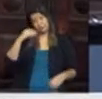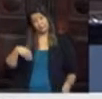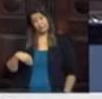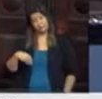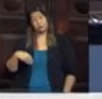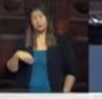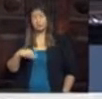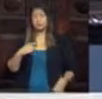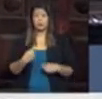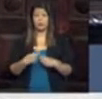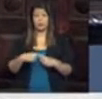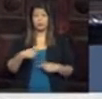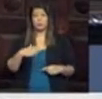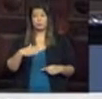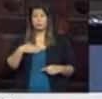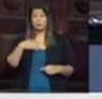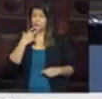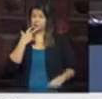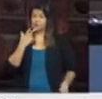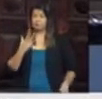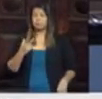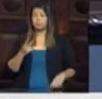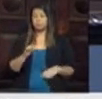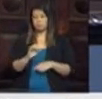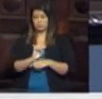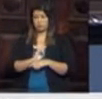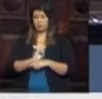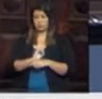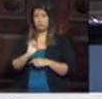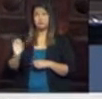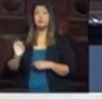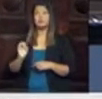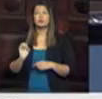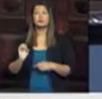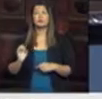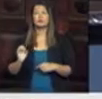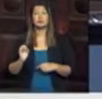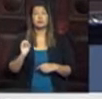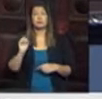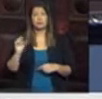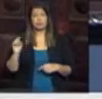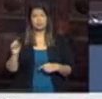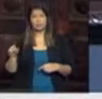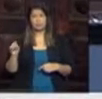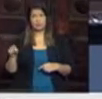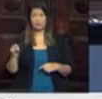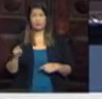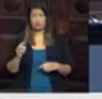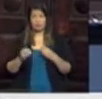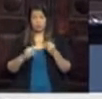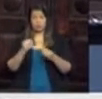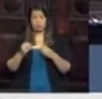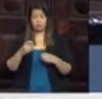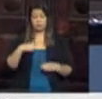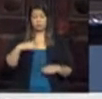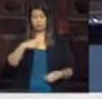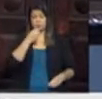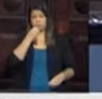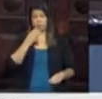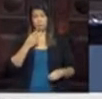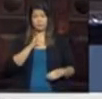Porque eu confesso que o Estado sob o ponto de vista do benefício